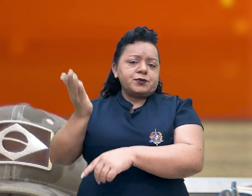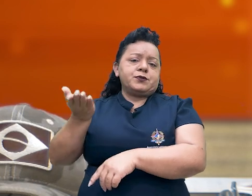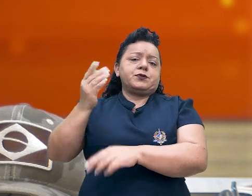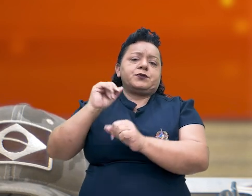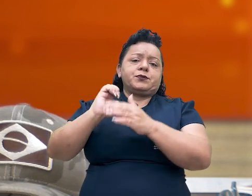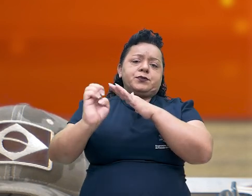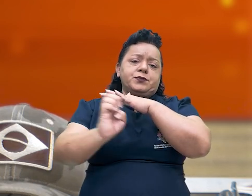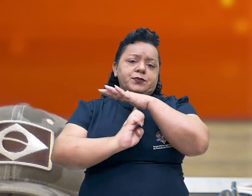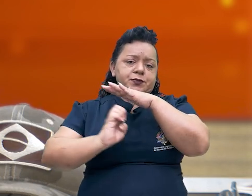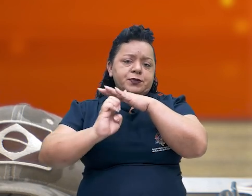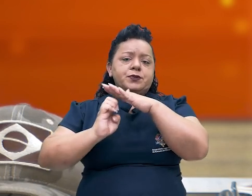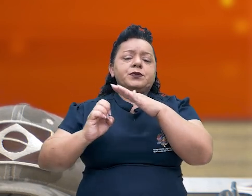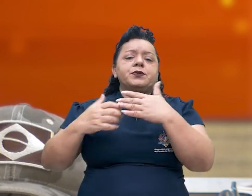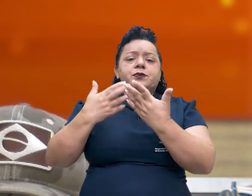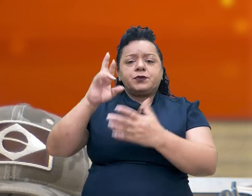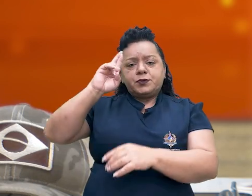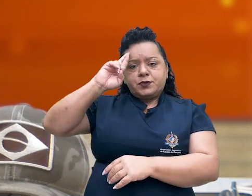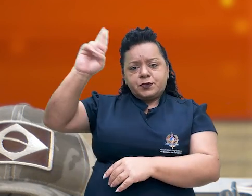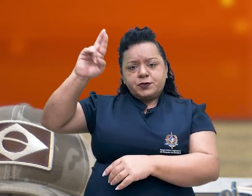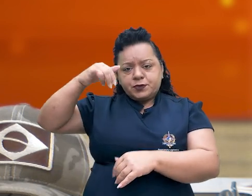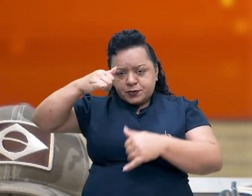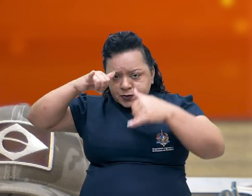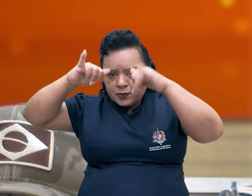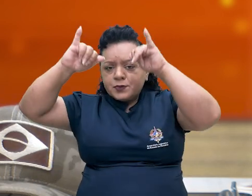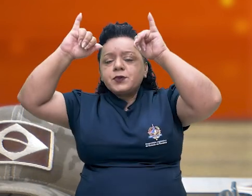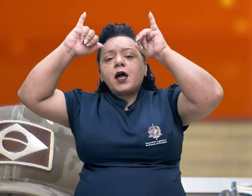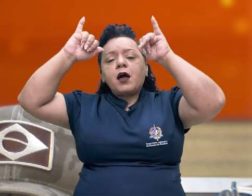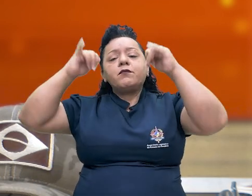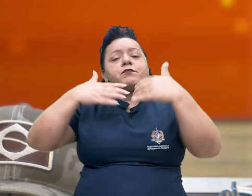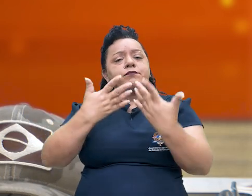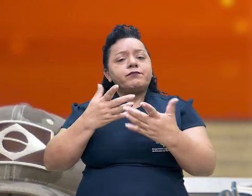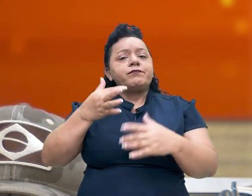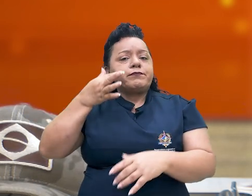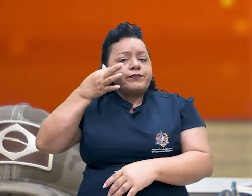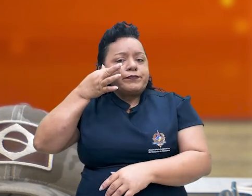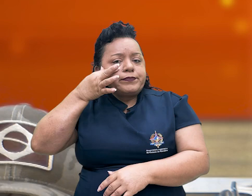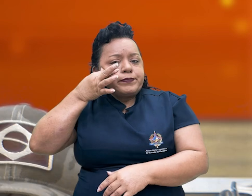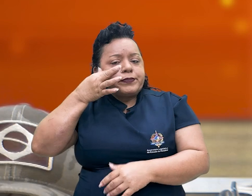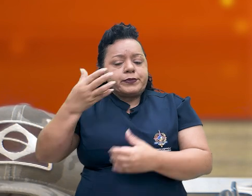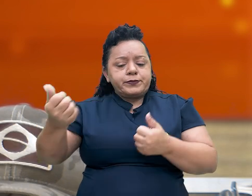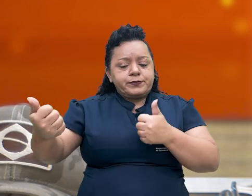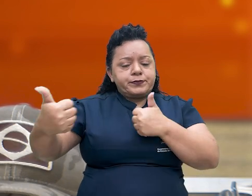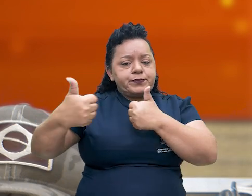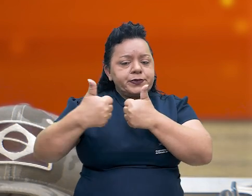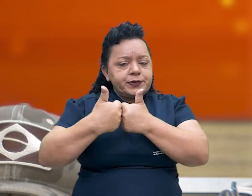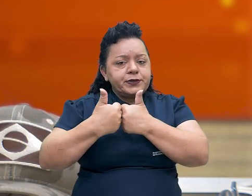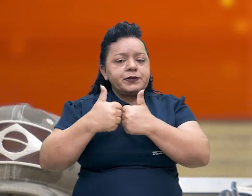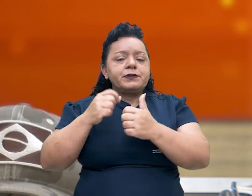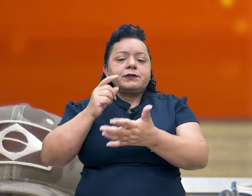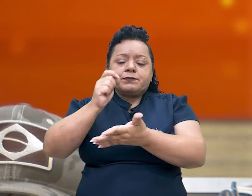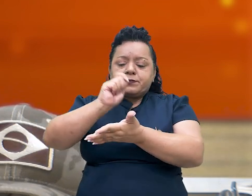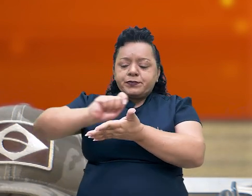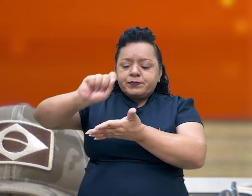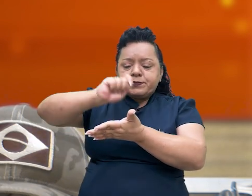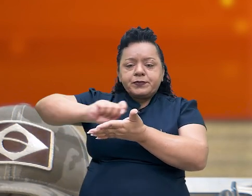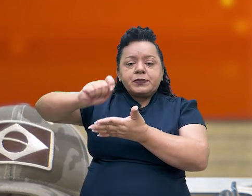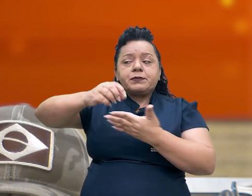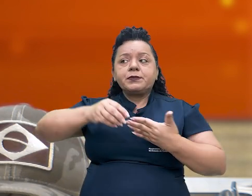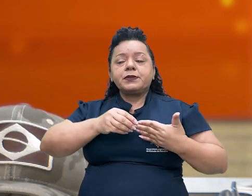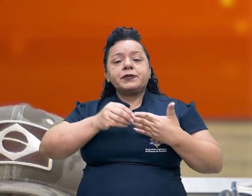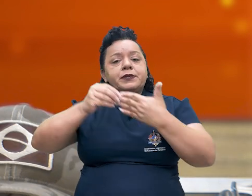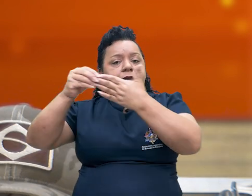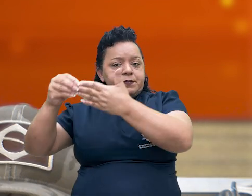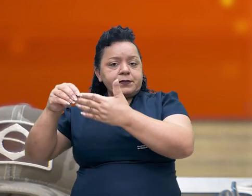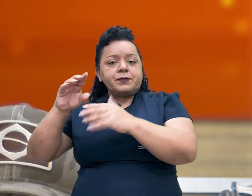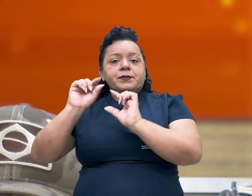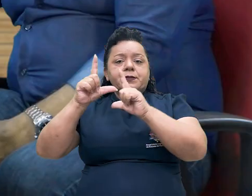passou os D Então a partir de segunda-feira uns agente nossos vai começar a fazer esse levantamento pessoalmente corpo a corpo pra gente poder fazer esse